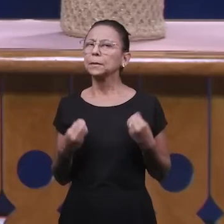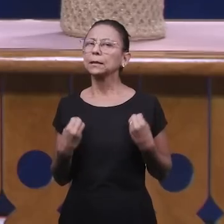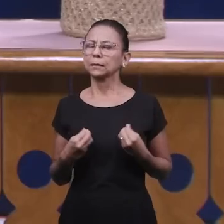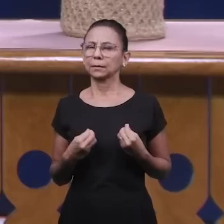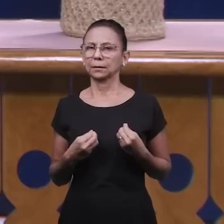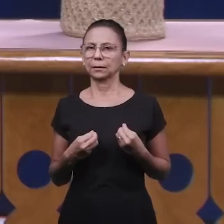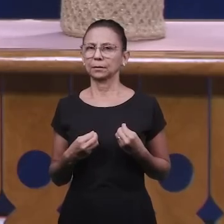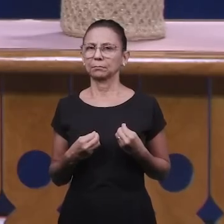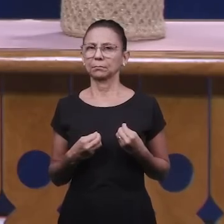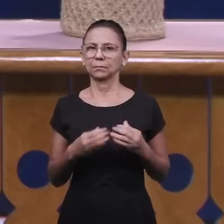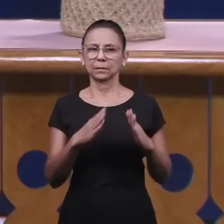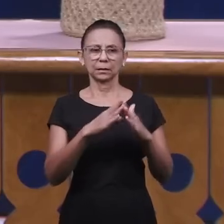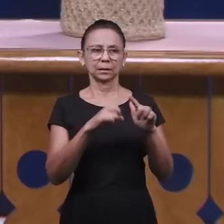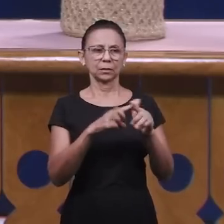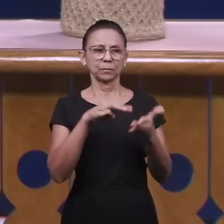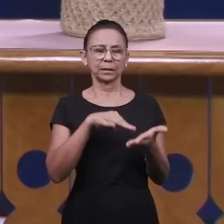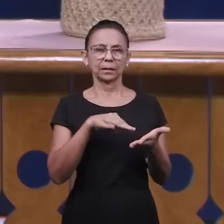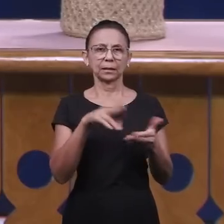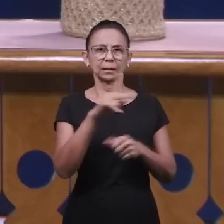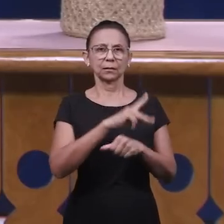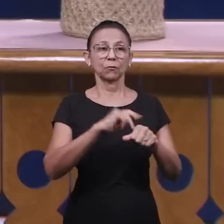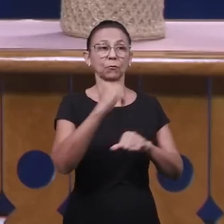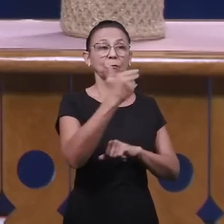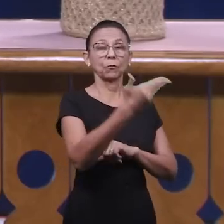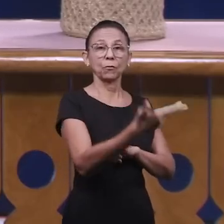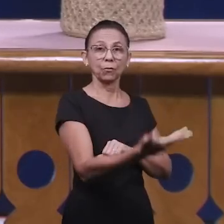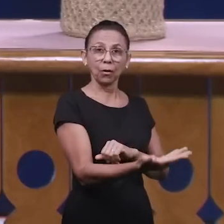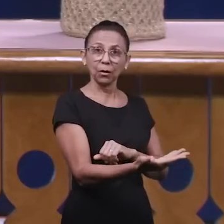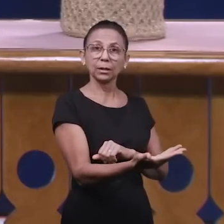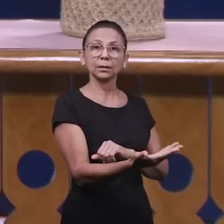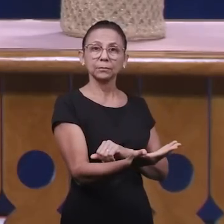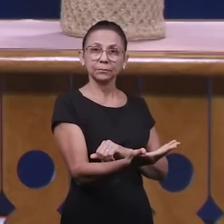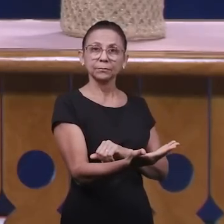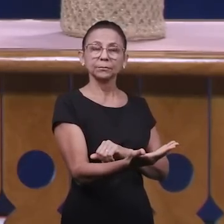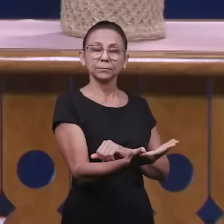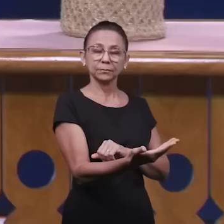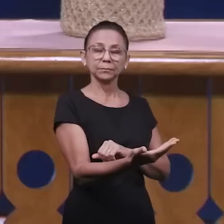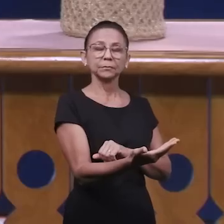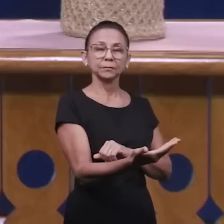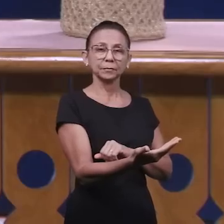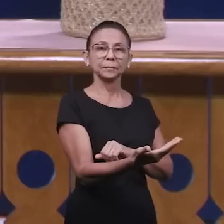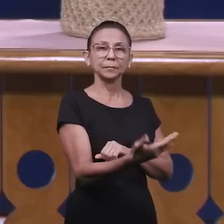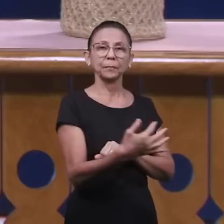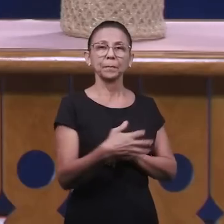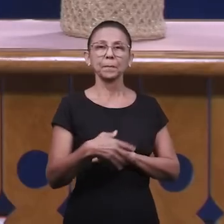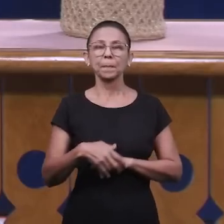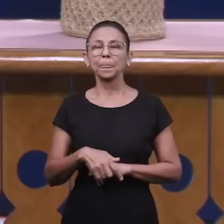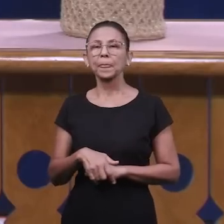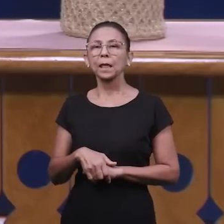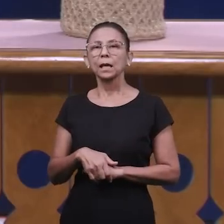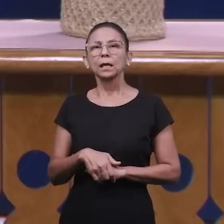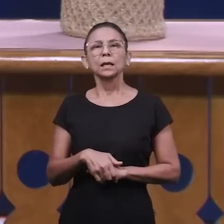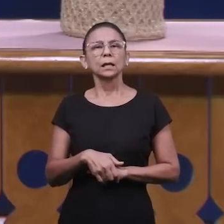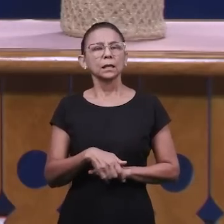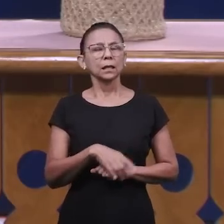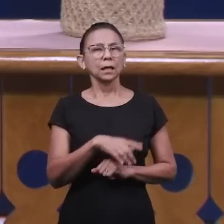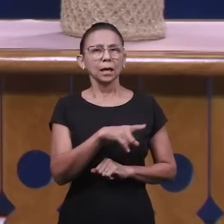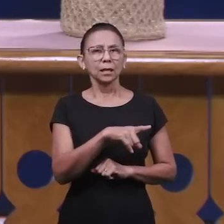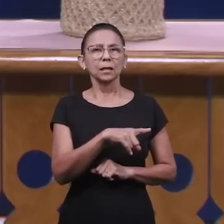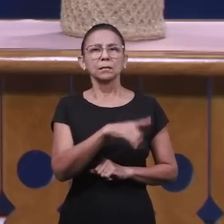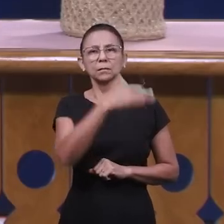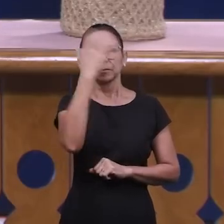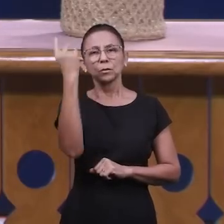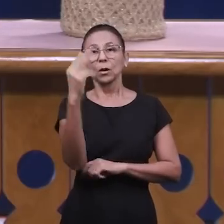câmera do celular para esse QR Code, você vai ser redirecionado para o WhatsApp. Você pode tanto mandar uma mensagem como ligar pelo WhatsApp para nós, você que está no